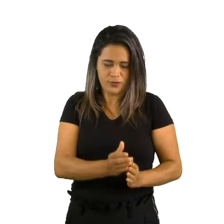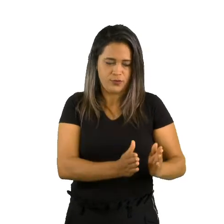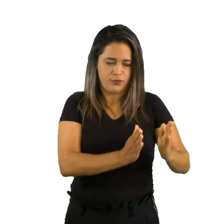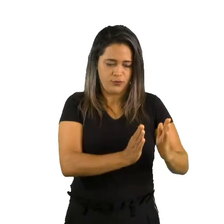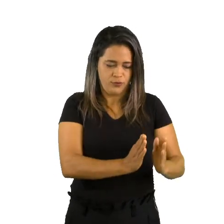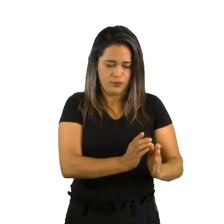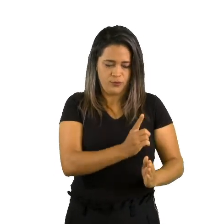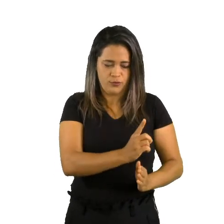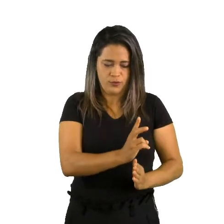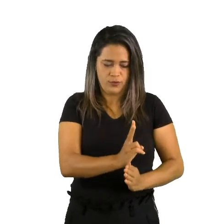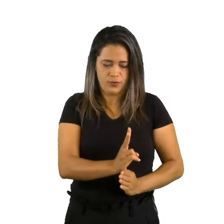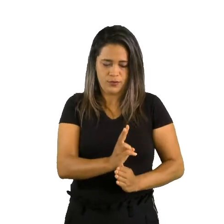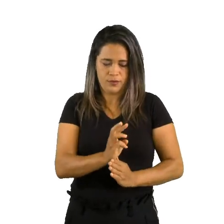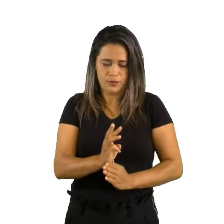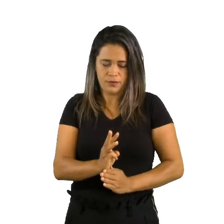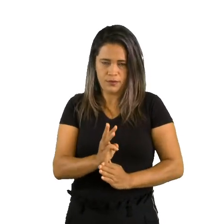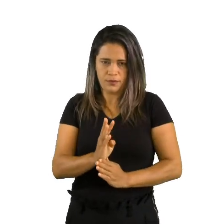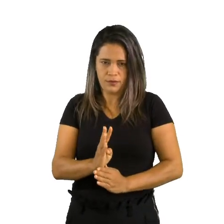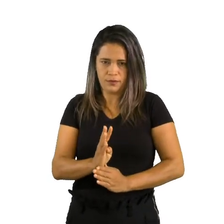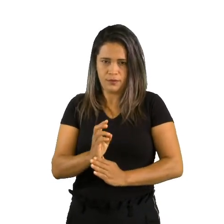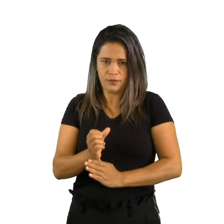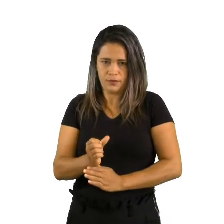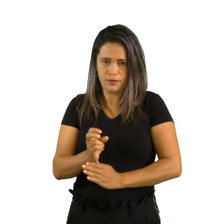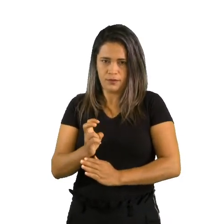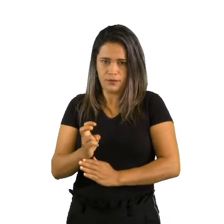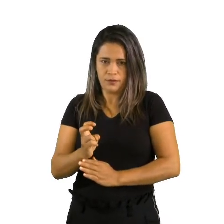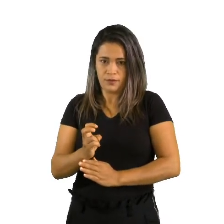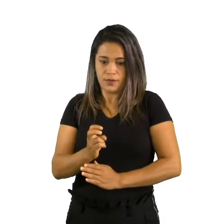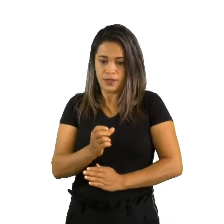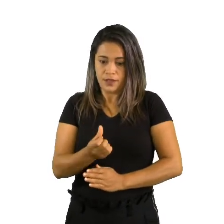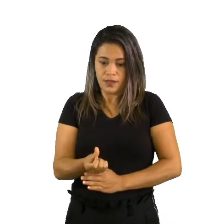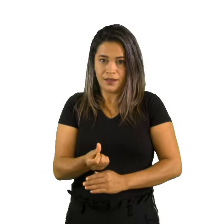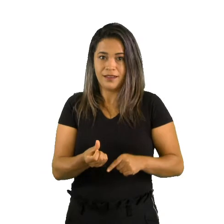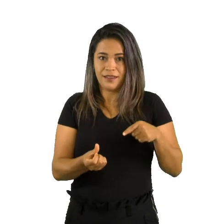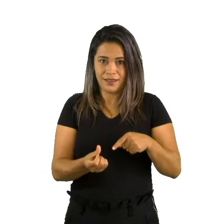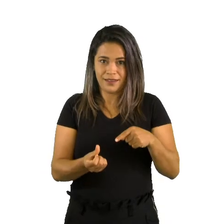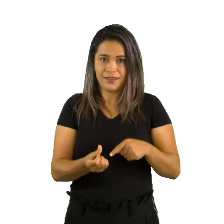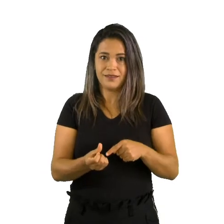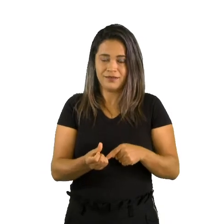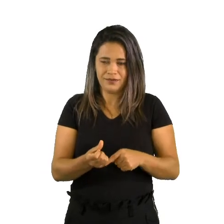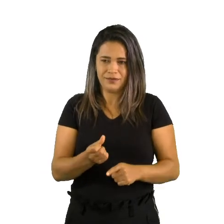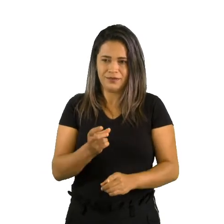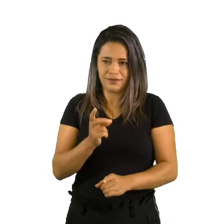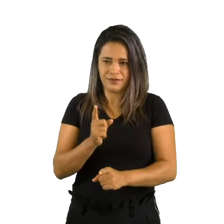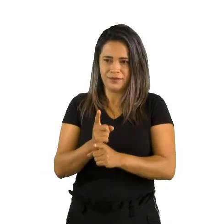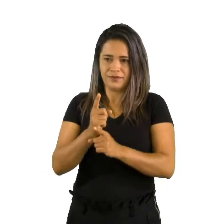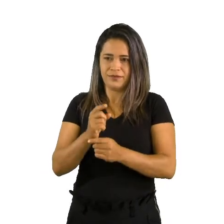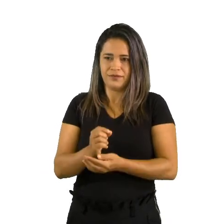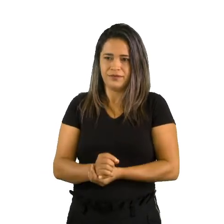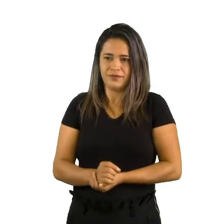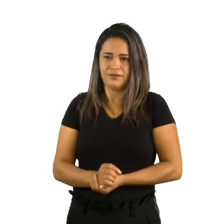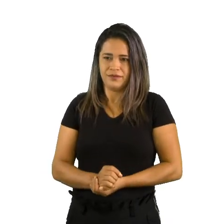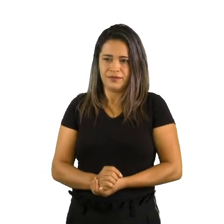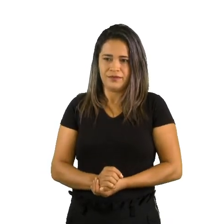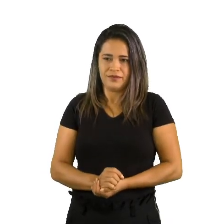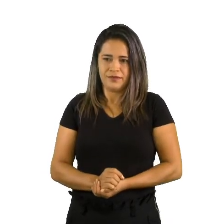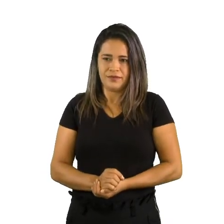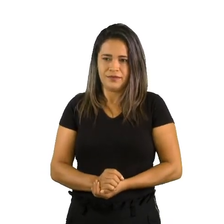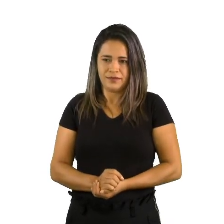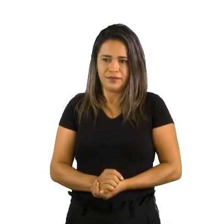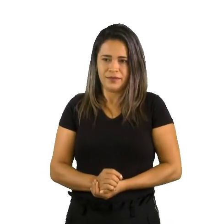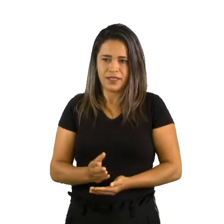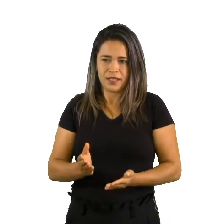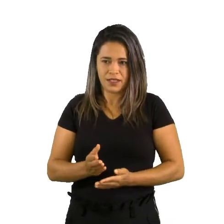pedacinhos. 1, 2, 3, 4, 5, 6. Então, é bem ali naqueles 6 que eu